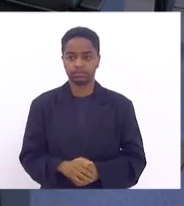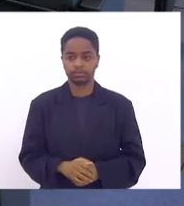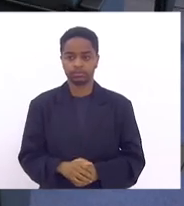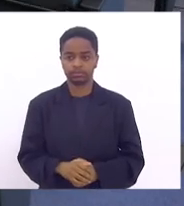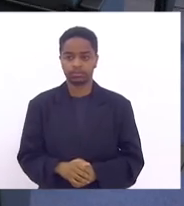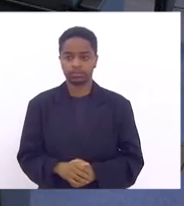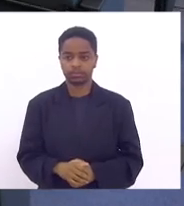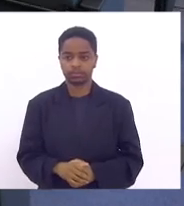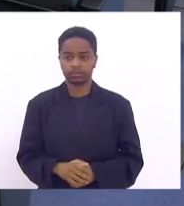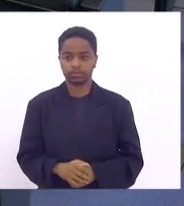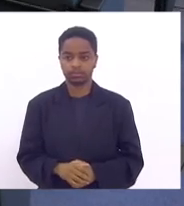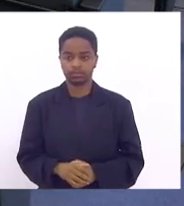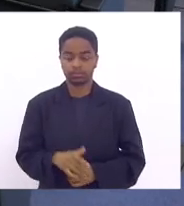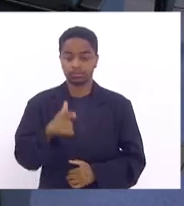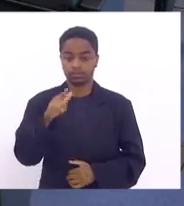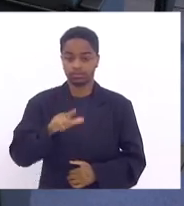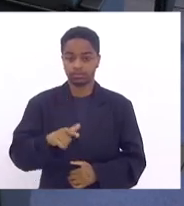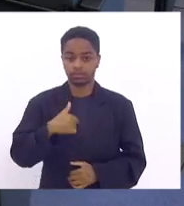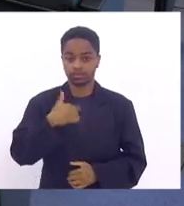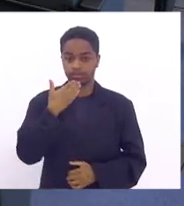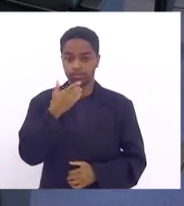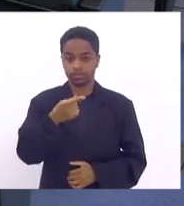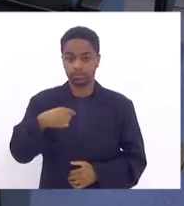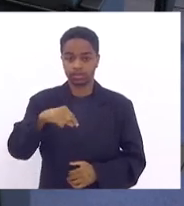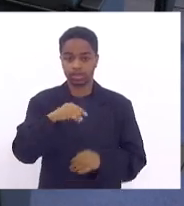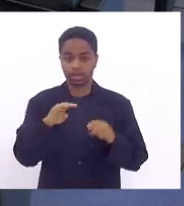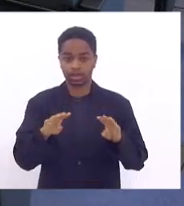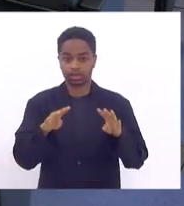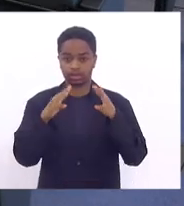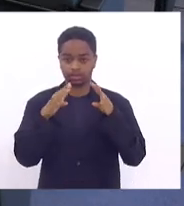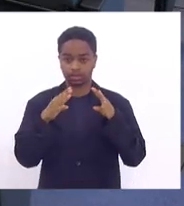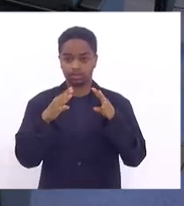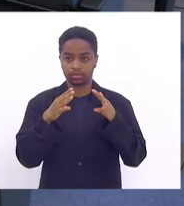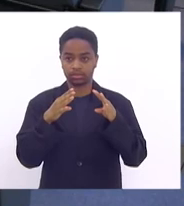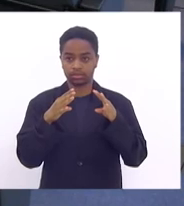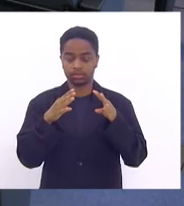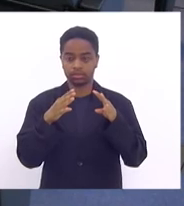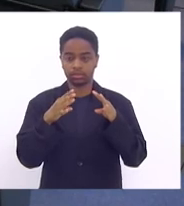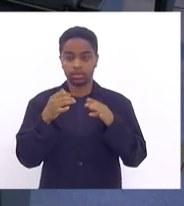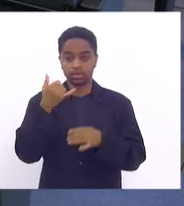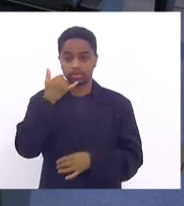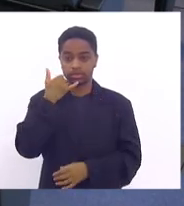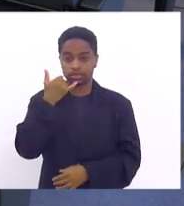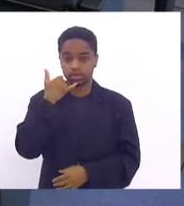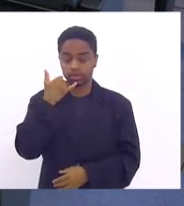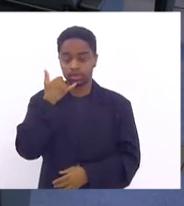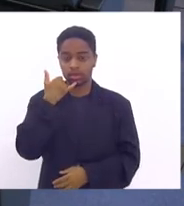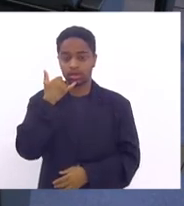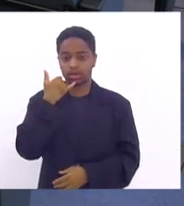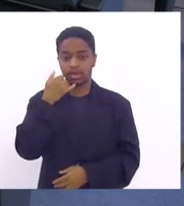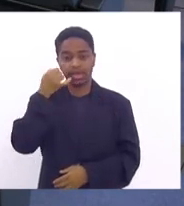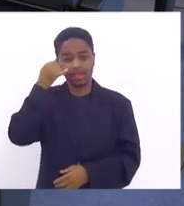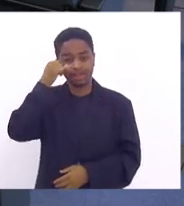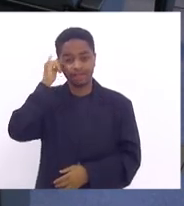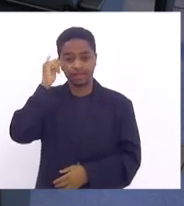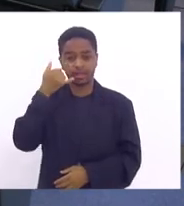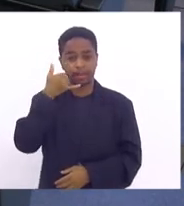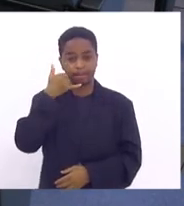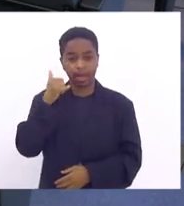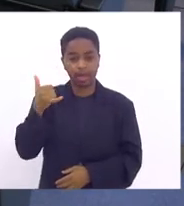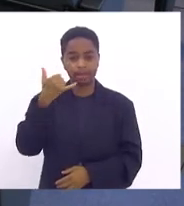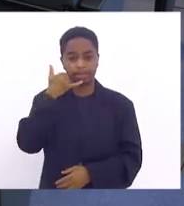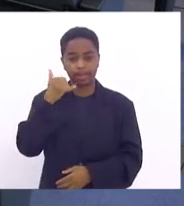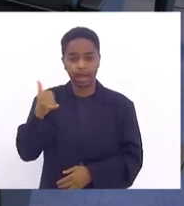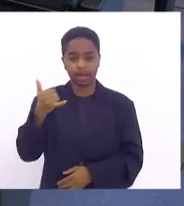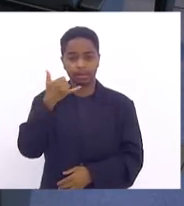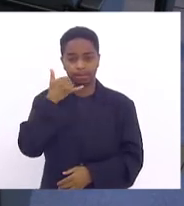senot mais uma vez pindo at todas e todos para o seu aparelho celular evitando que ele não esteja